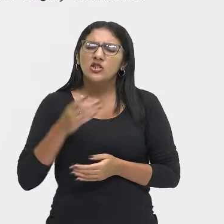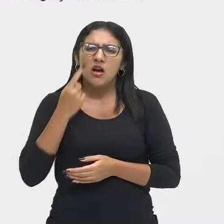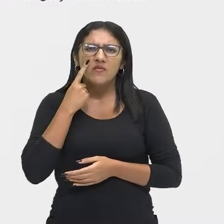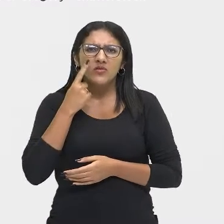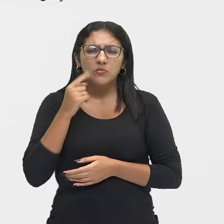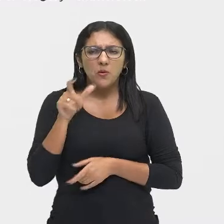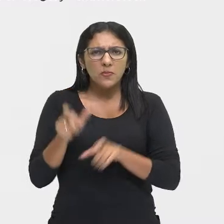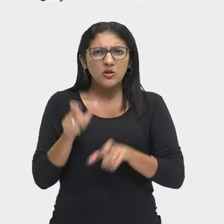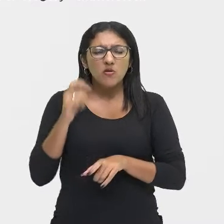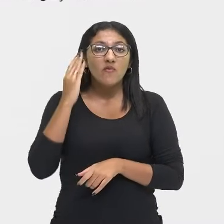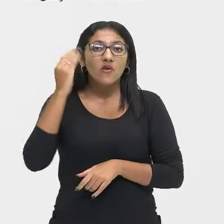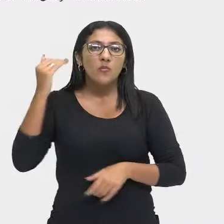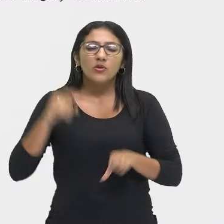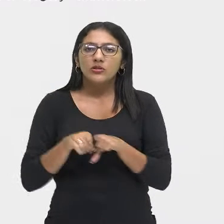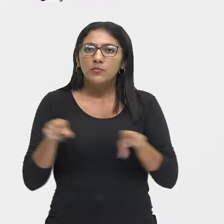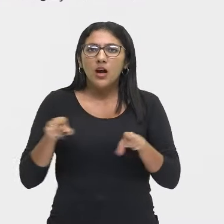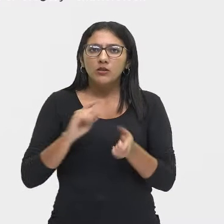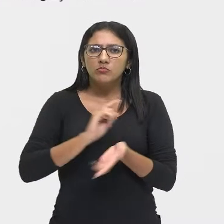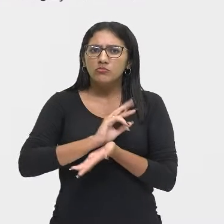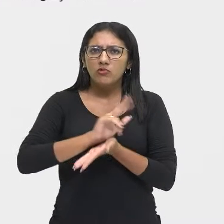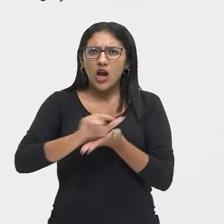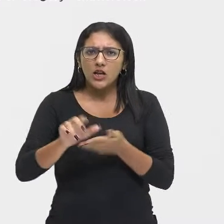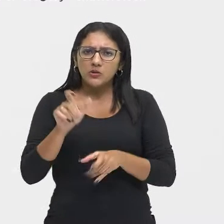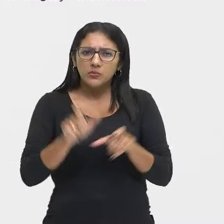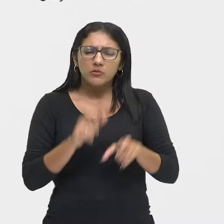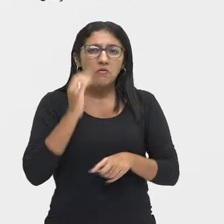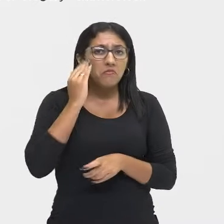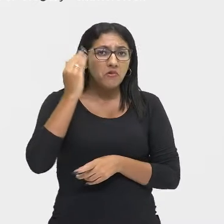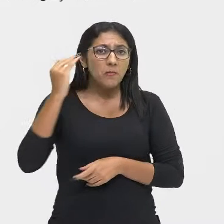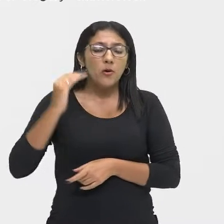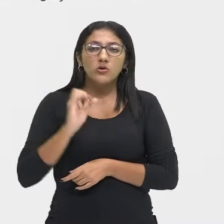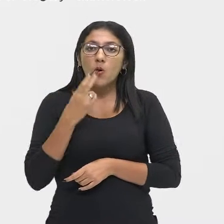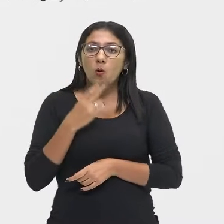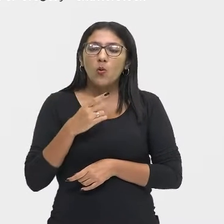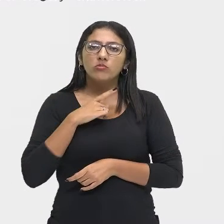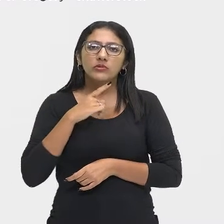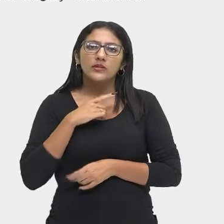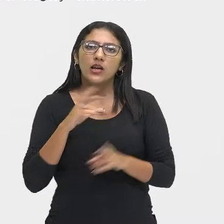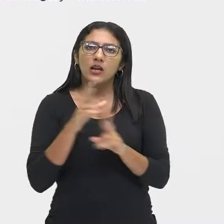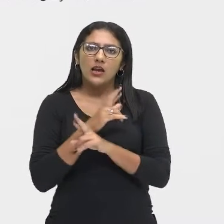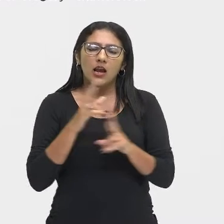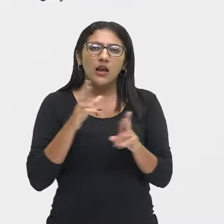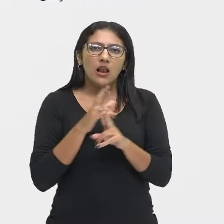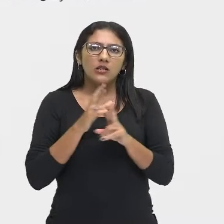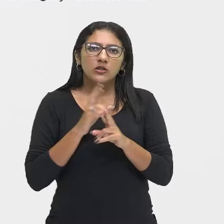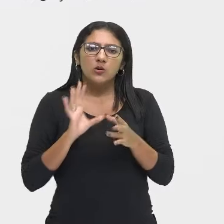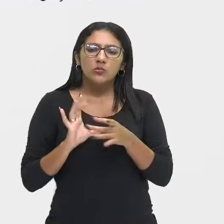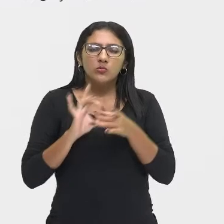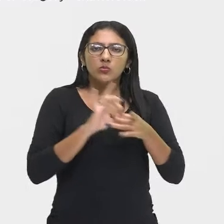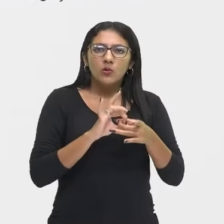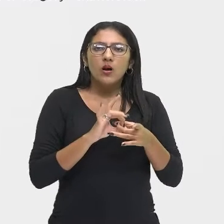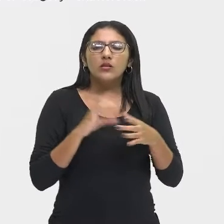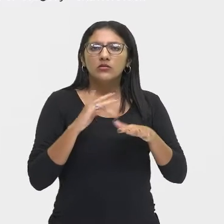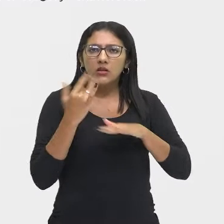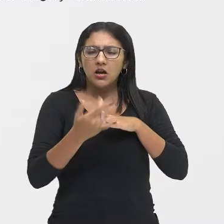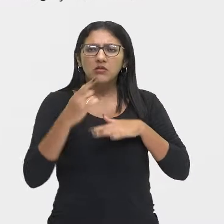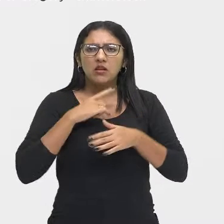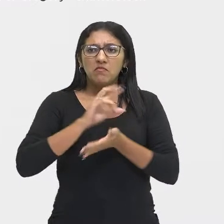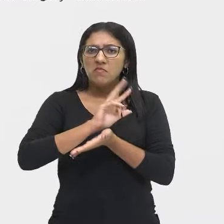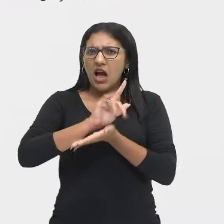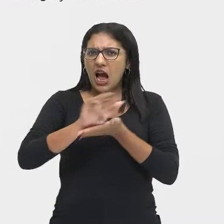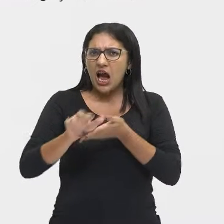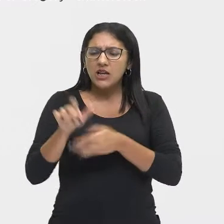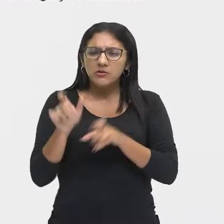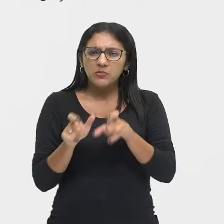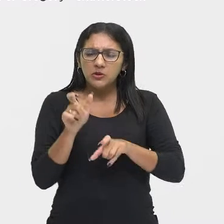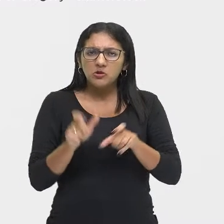serem canceladas, mas qualquer pessoa influente ou que se expõe publicamente e que possui muitos seguidores estão